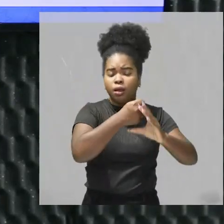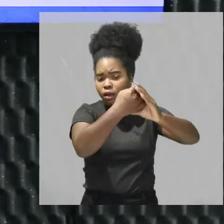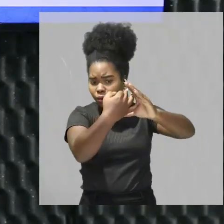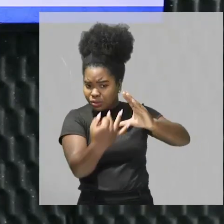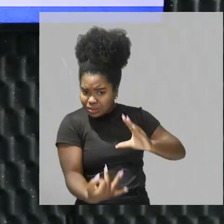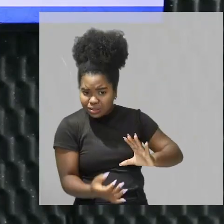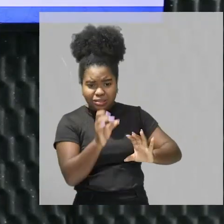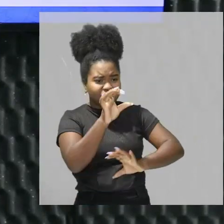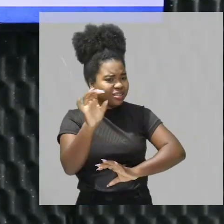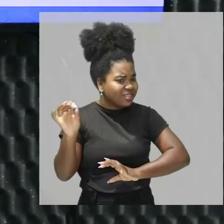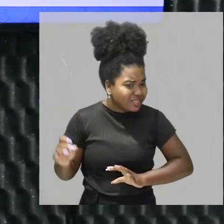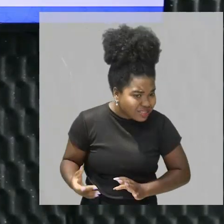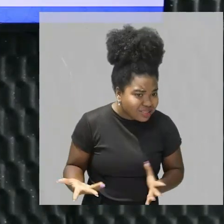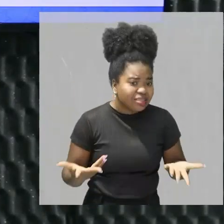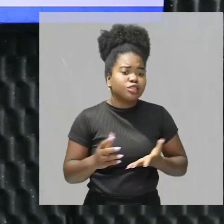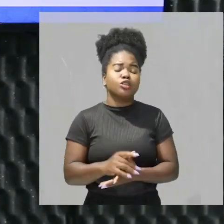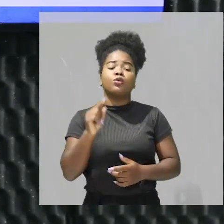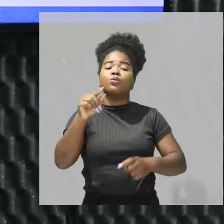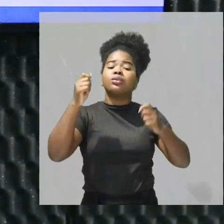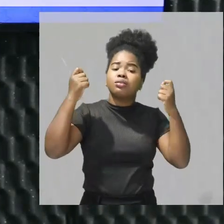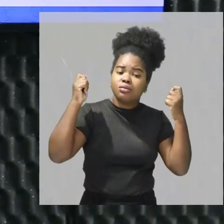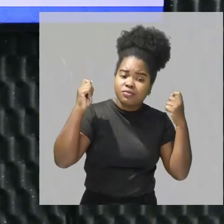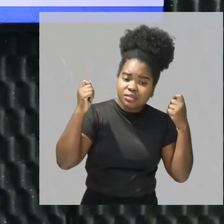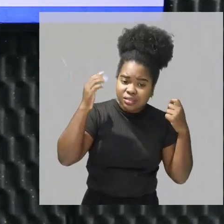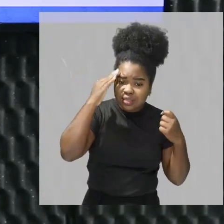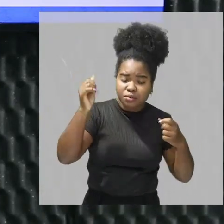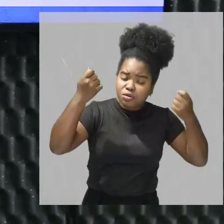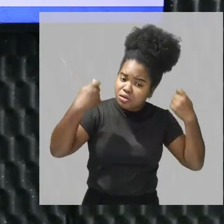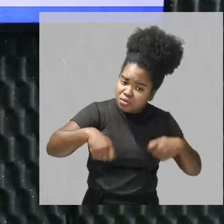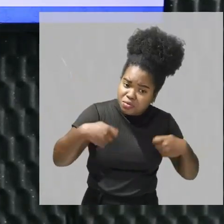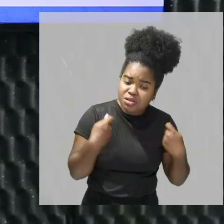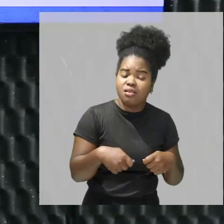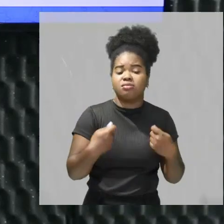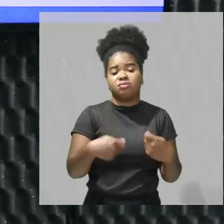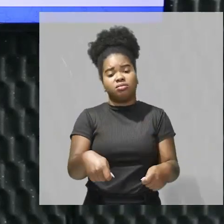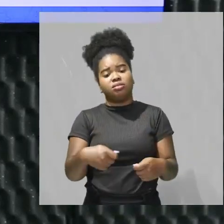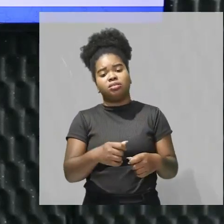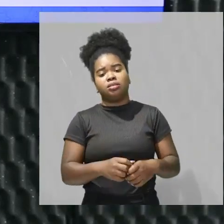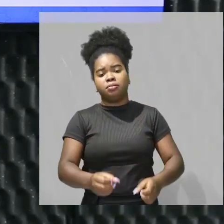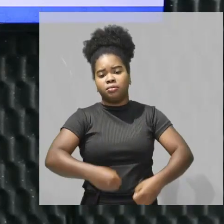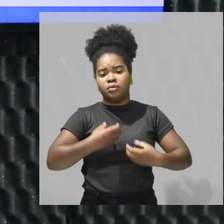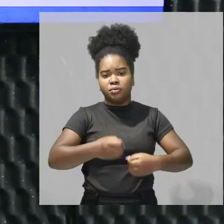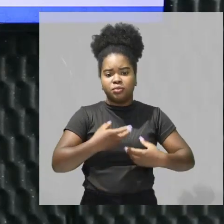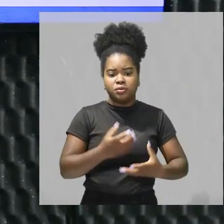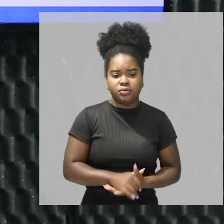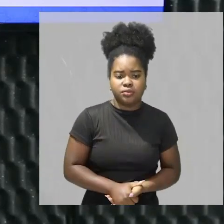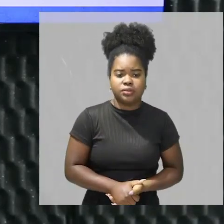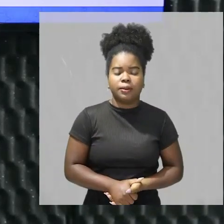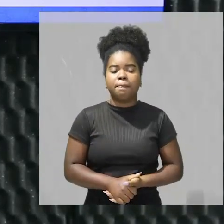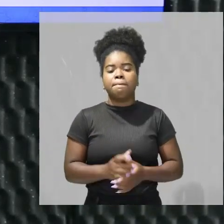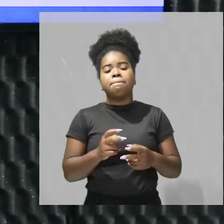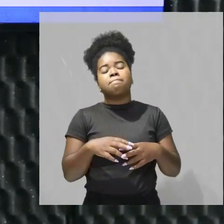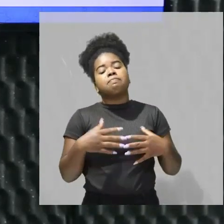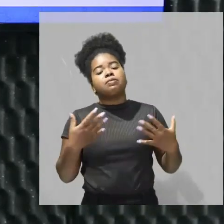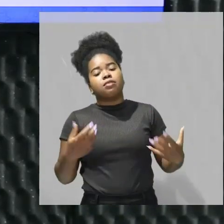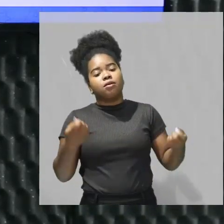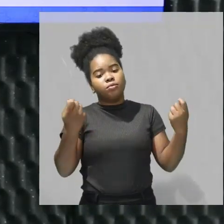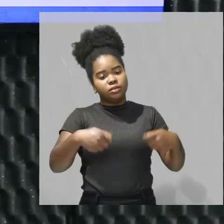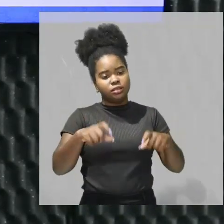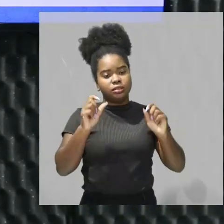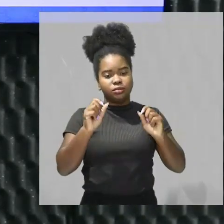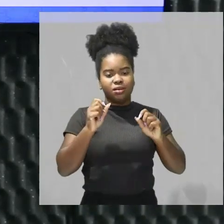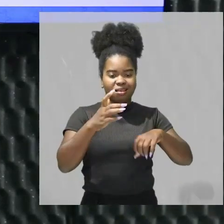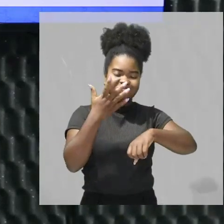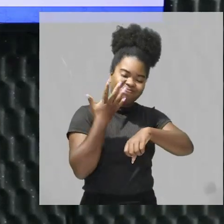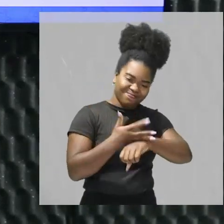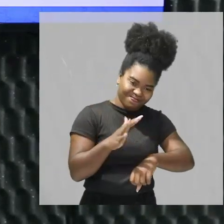já sabem quais são as partes, já sabem os elementos que compõem o texto dissertativo, argumentativo. Então, é necessário praticar.